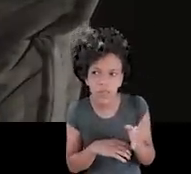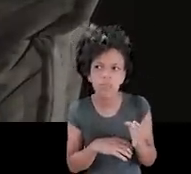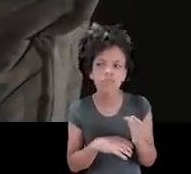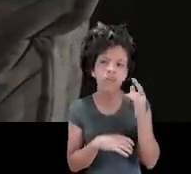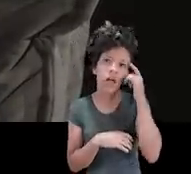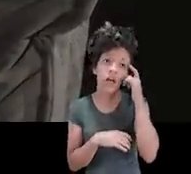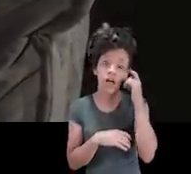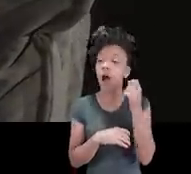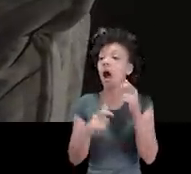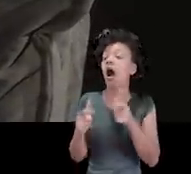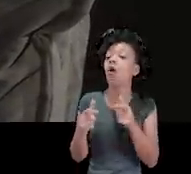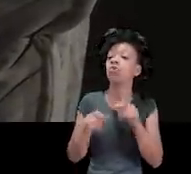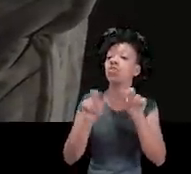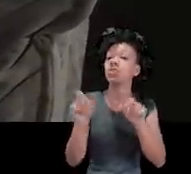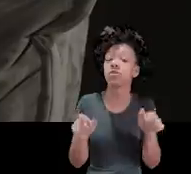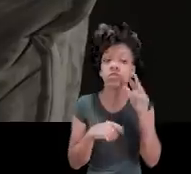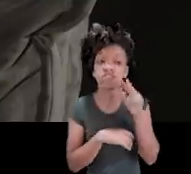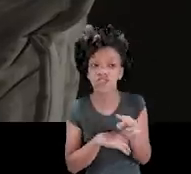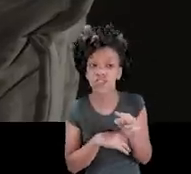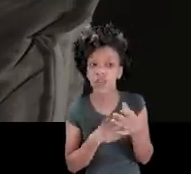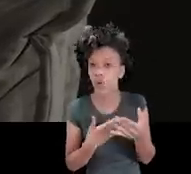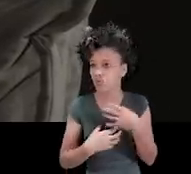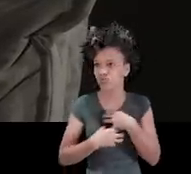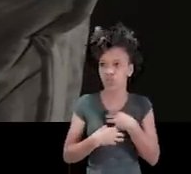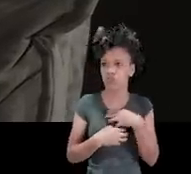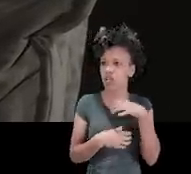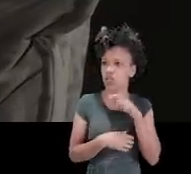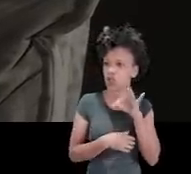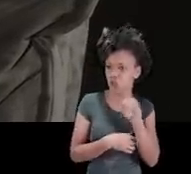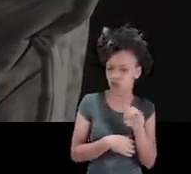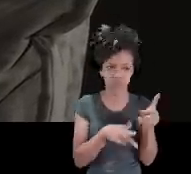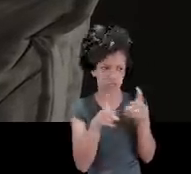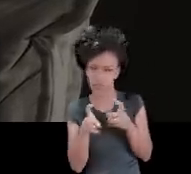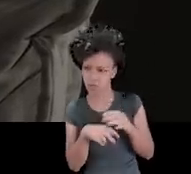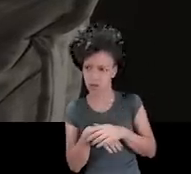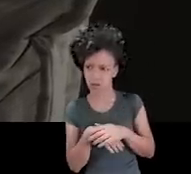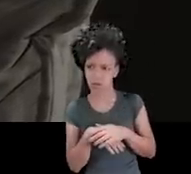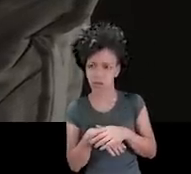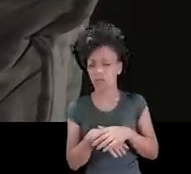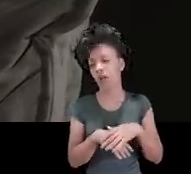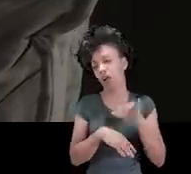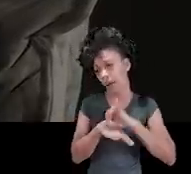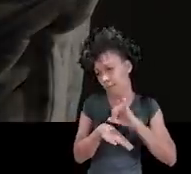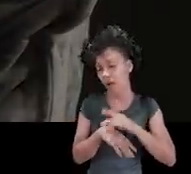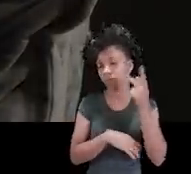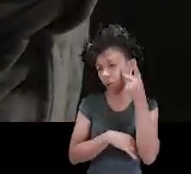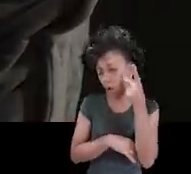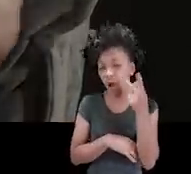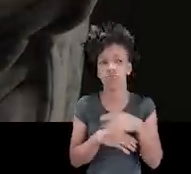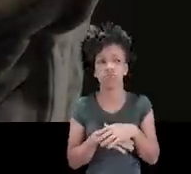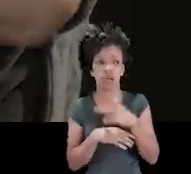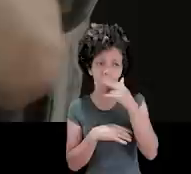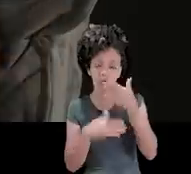cidades, aonde as pessoas veem isso como algo muito exótico que vocês já perceberam? Porque a gente está numa capital, São Paulo, eu acho que a cabeça